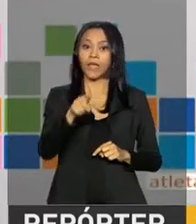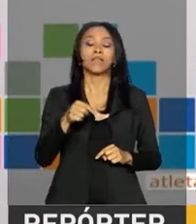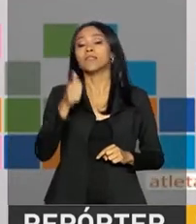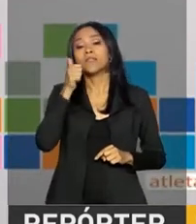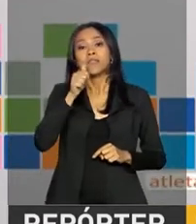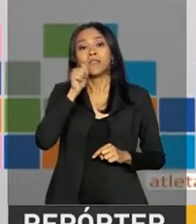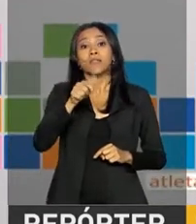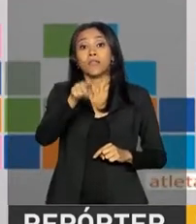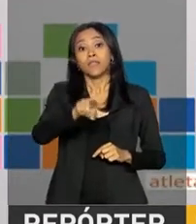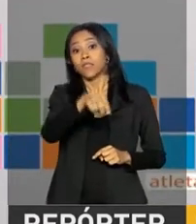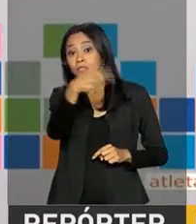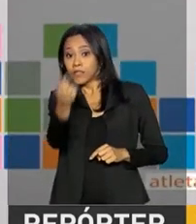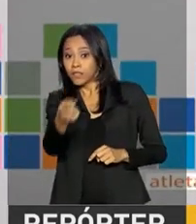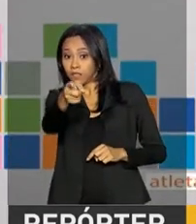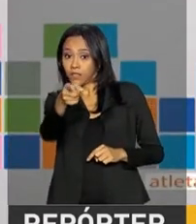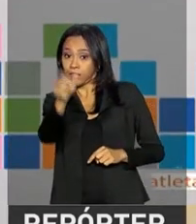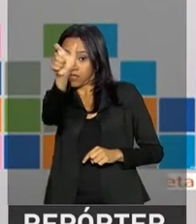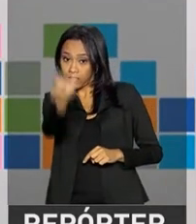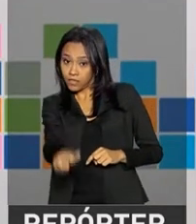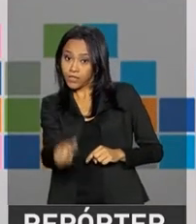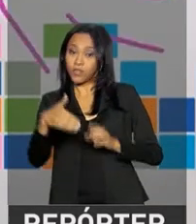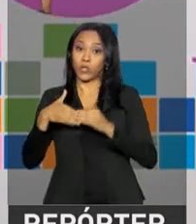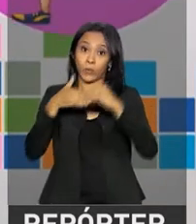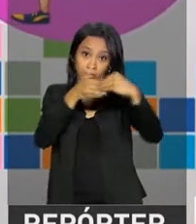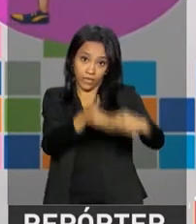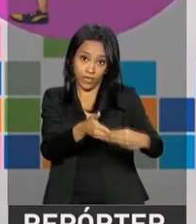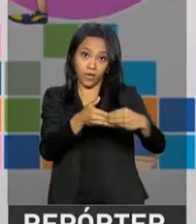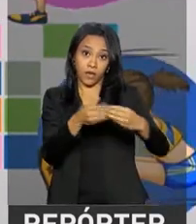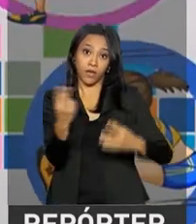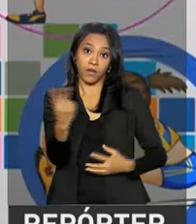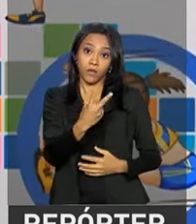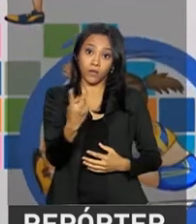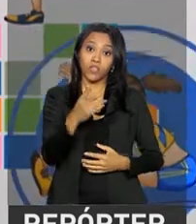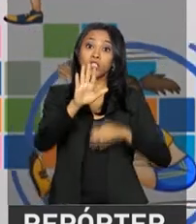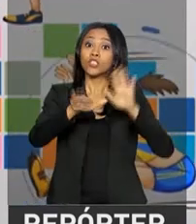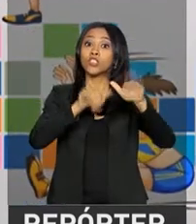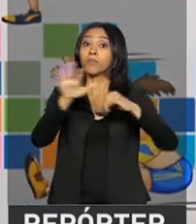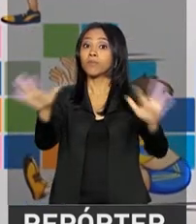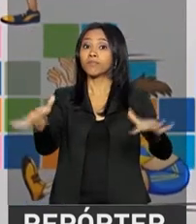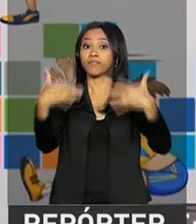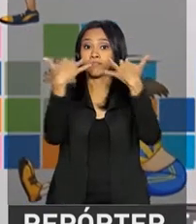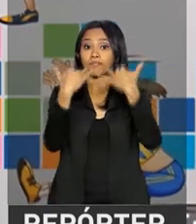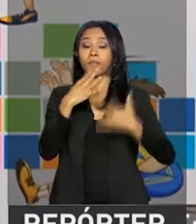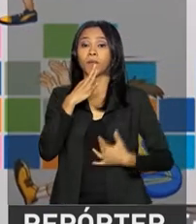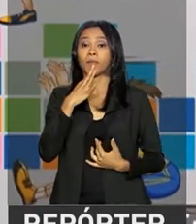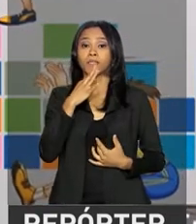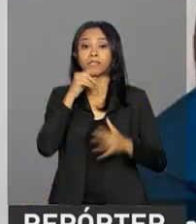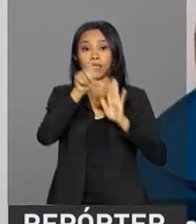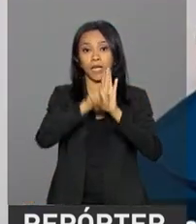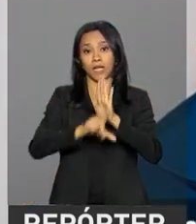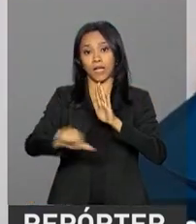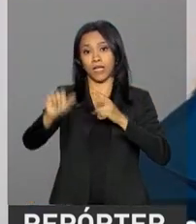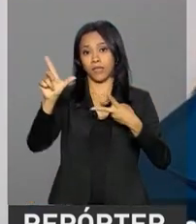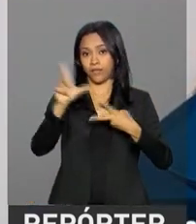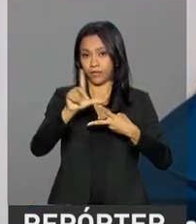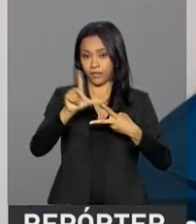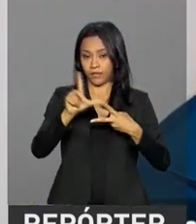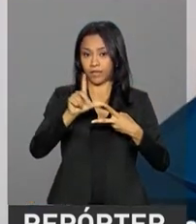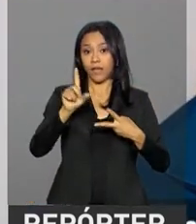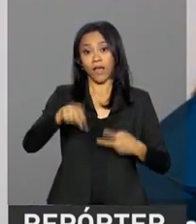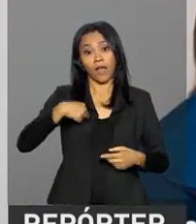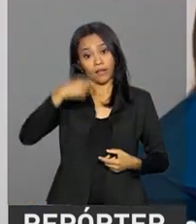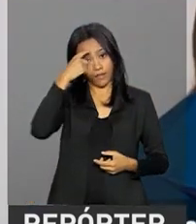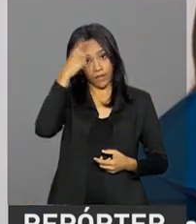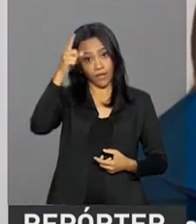spoladore eo guia dela renato oliveira chama os usuários a conhecer melhor a lei do passe livre a ideia é